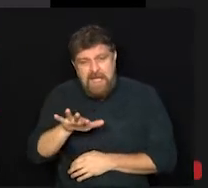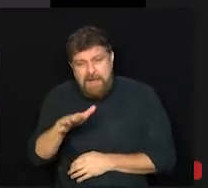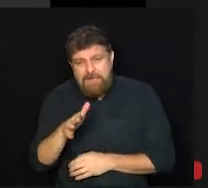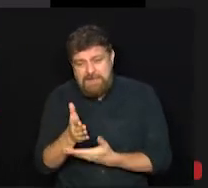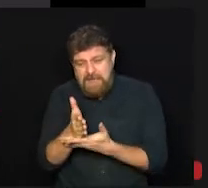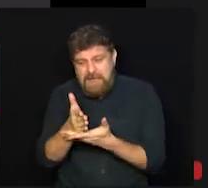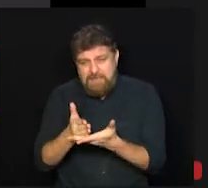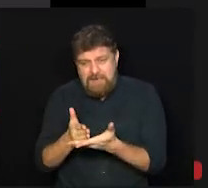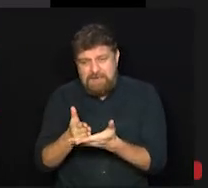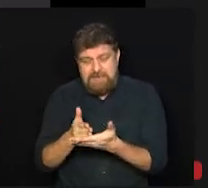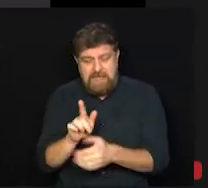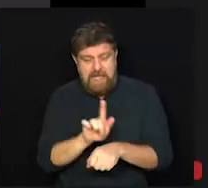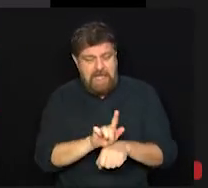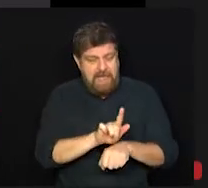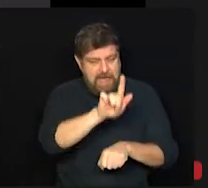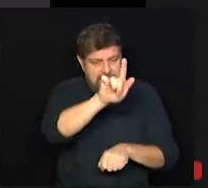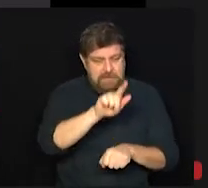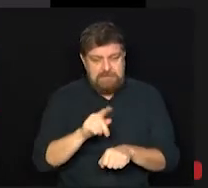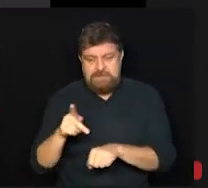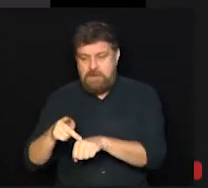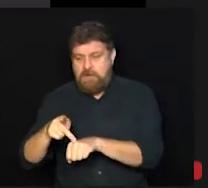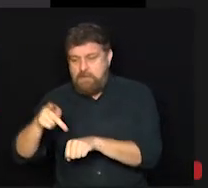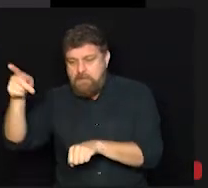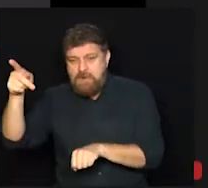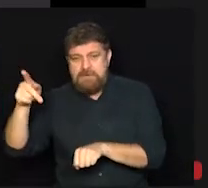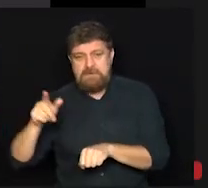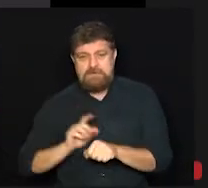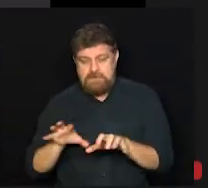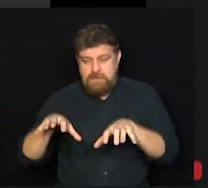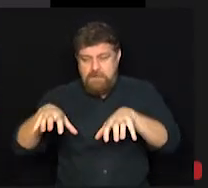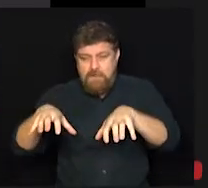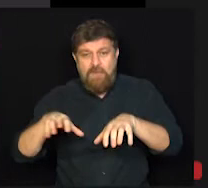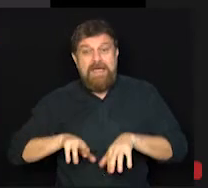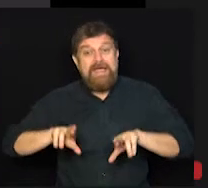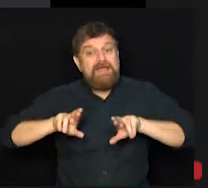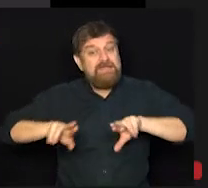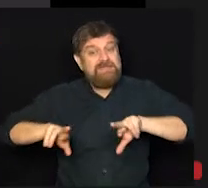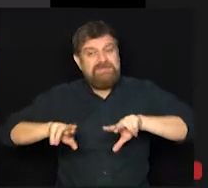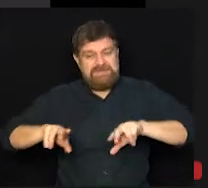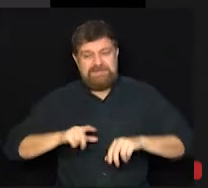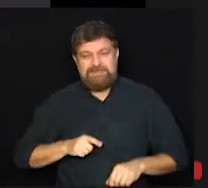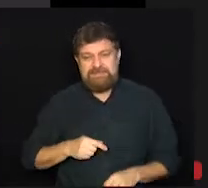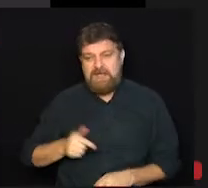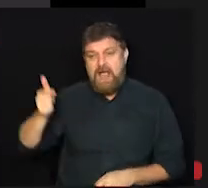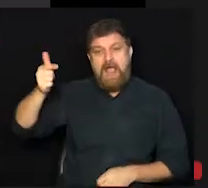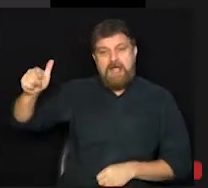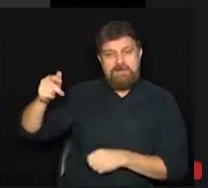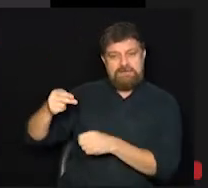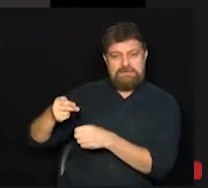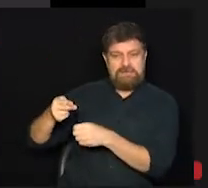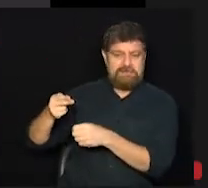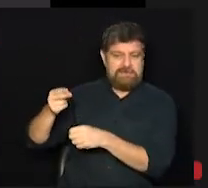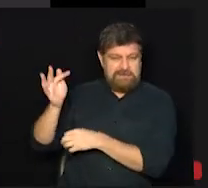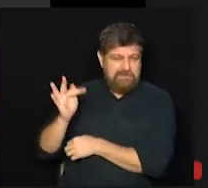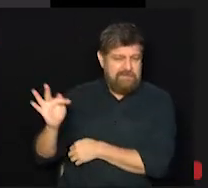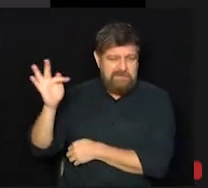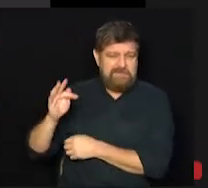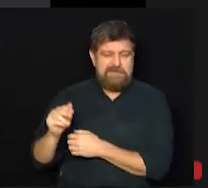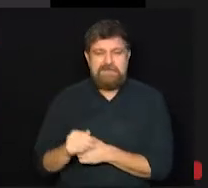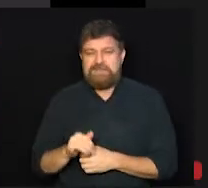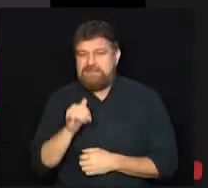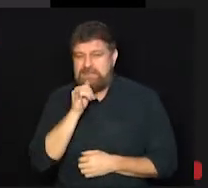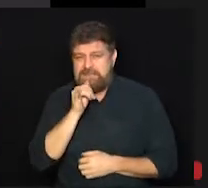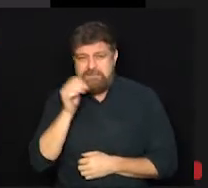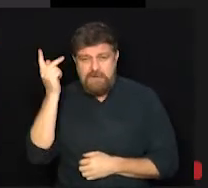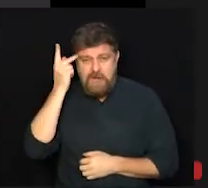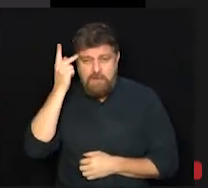meio alunos de graduação e pós-graduação, o que é incomum. As universidades, por exemplo, a USP, tem muito mais